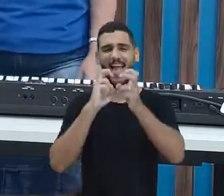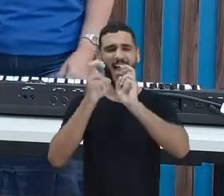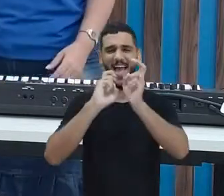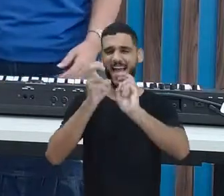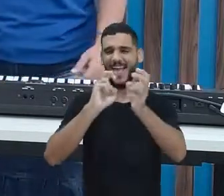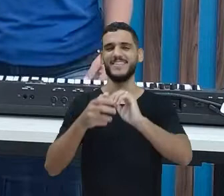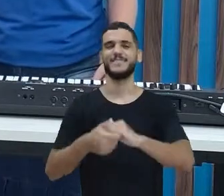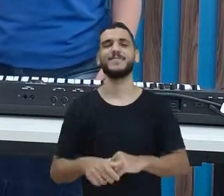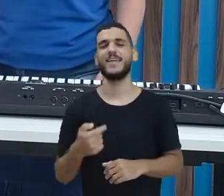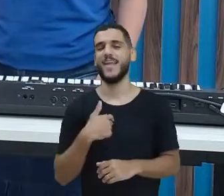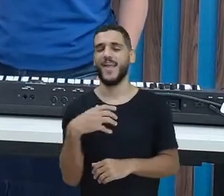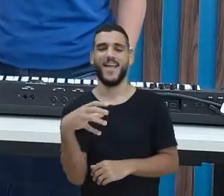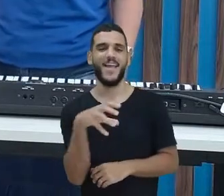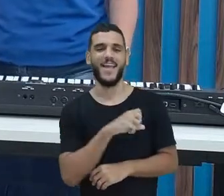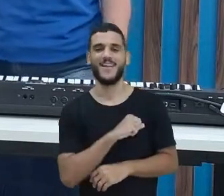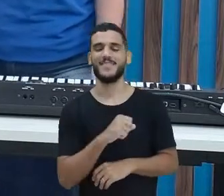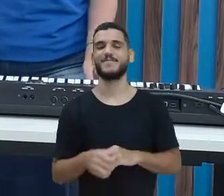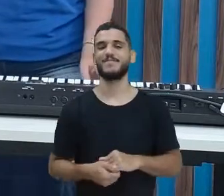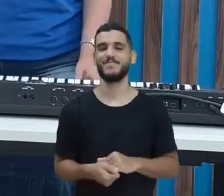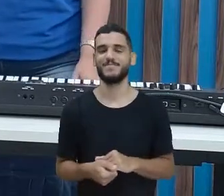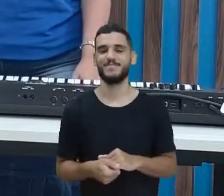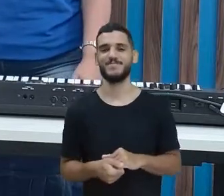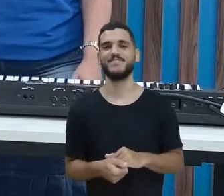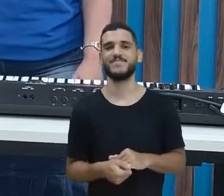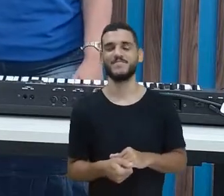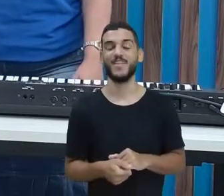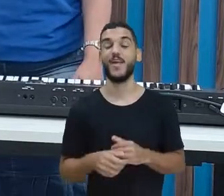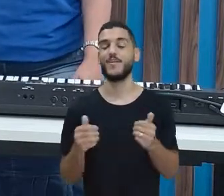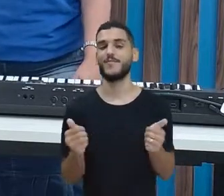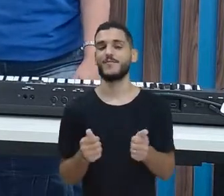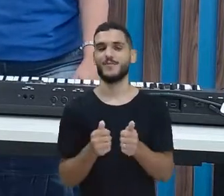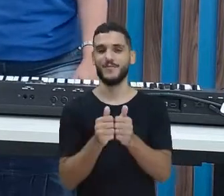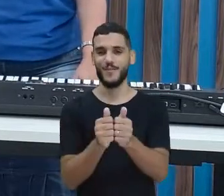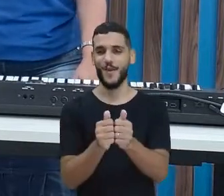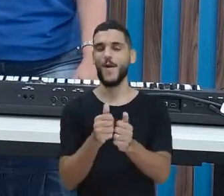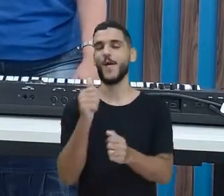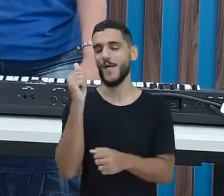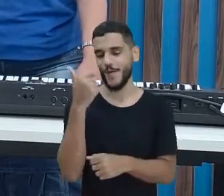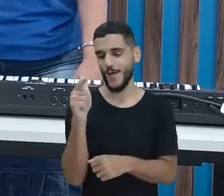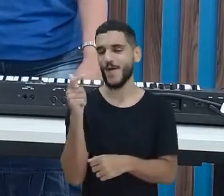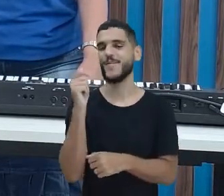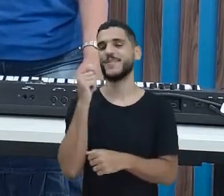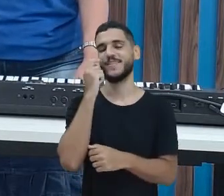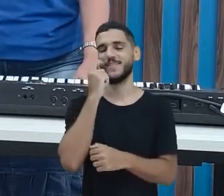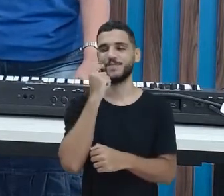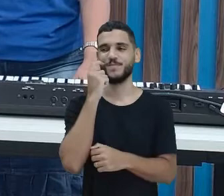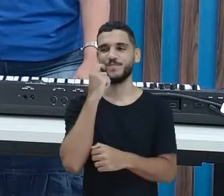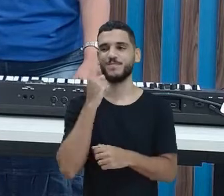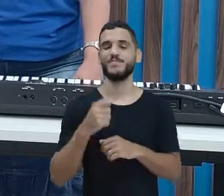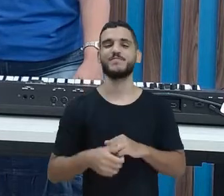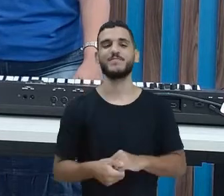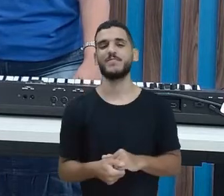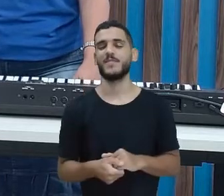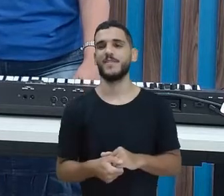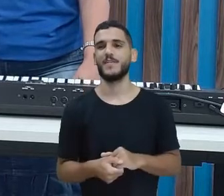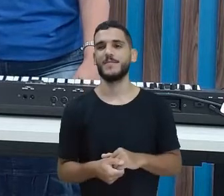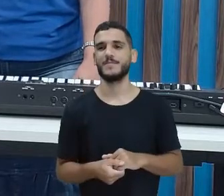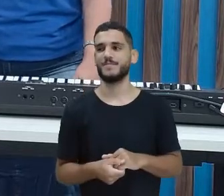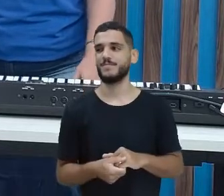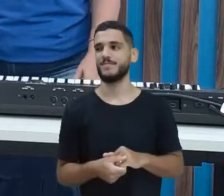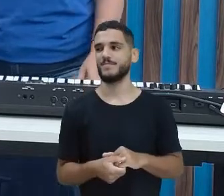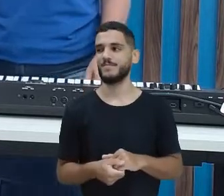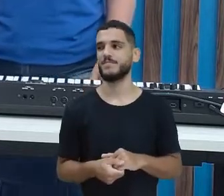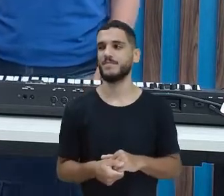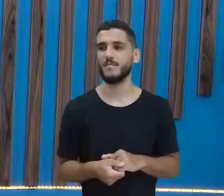Que eu amo! Mas eu vou cantar lá com ela, porque Eita! Isso! Com professora, certeza! a